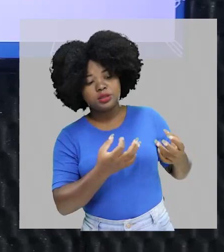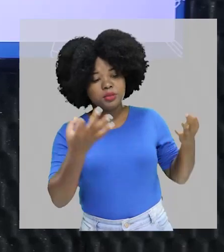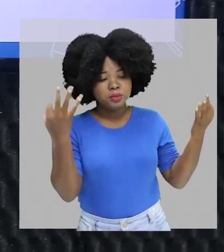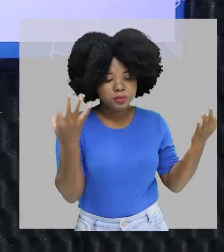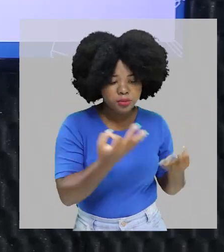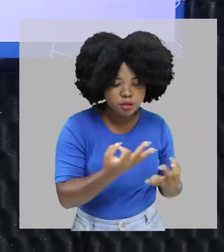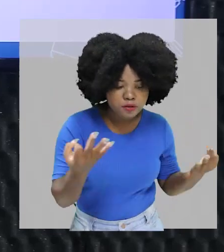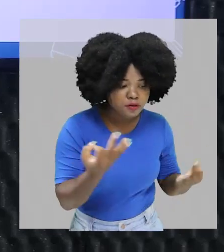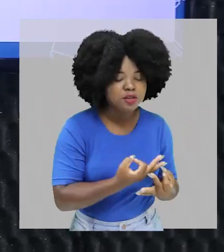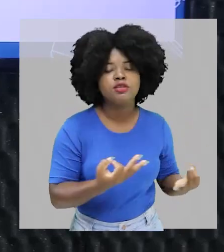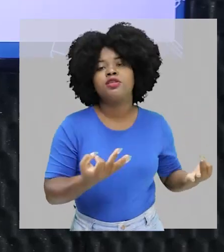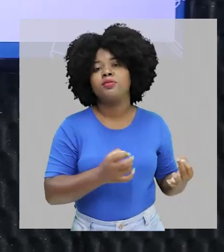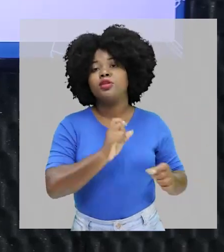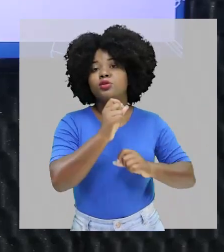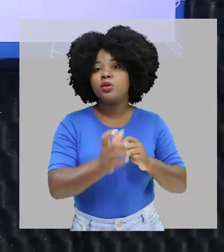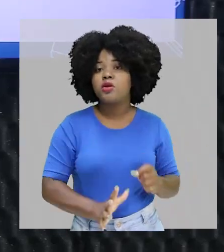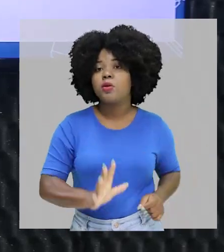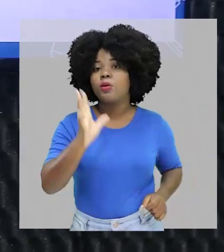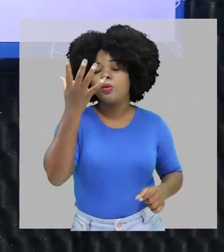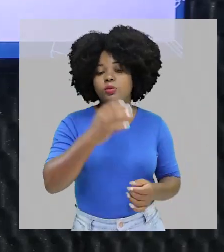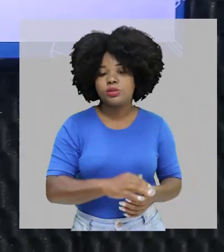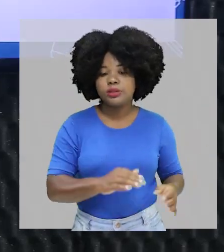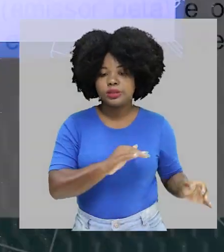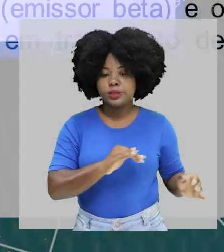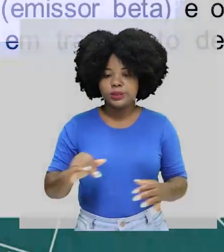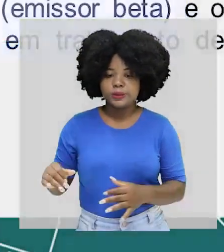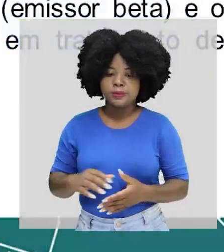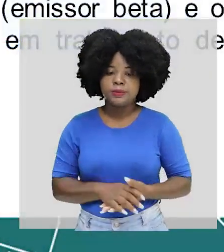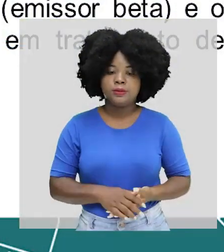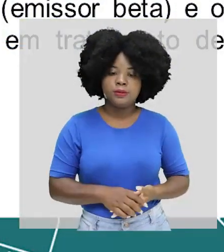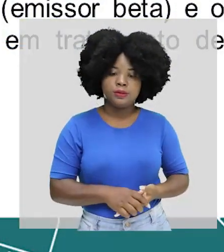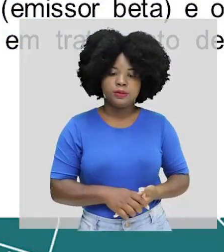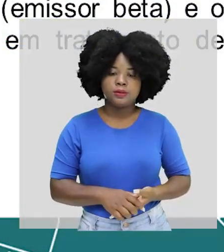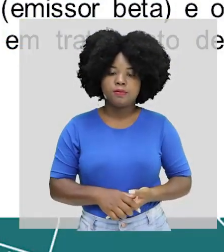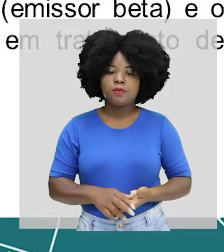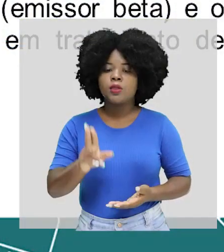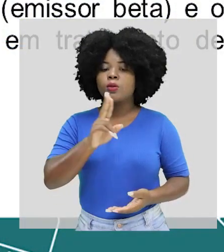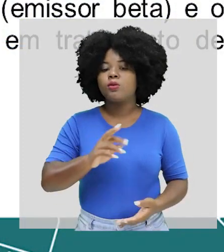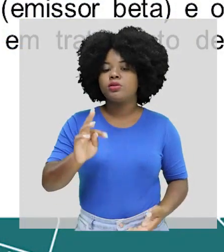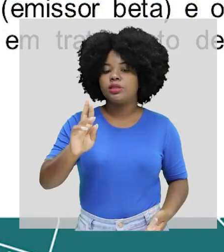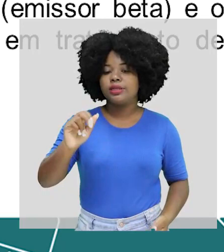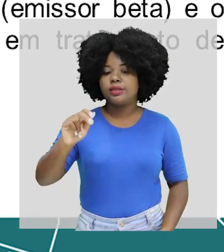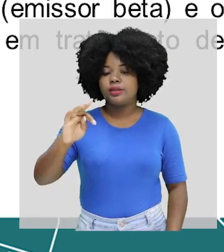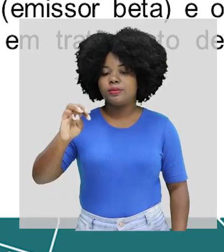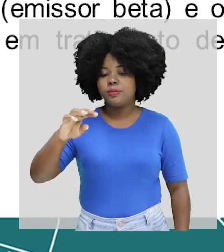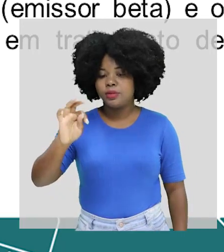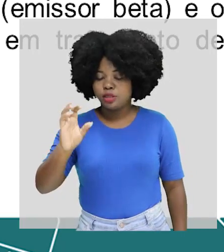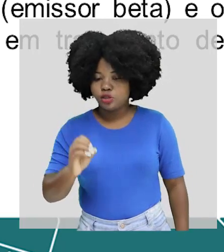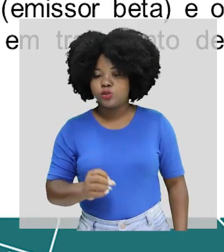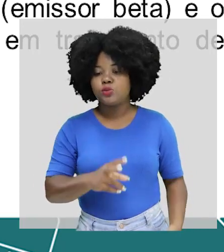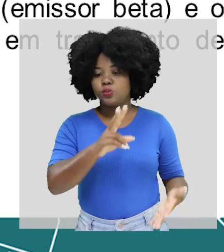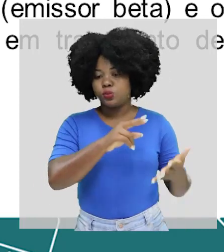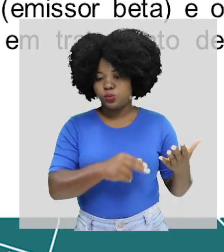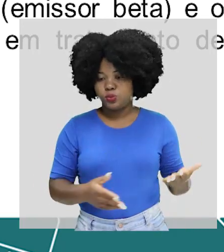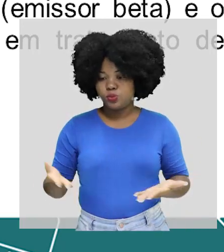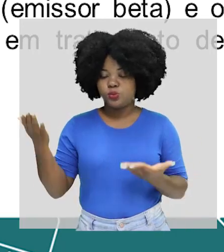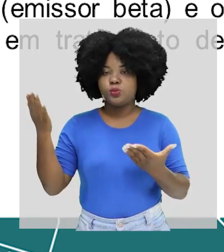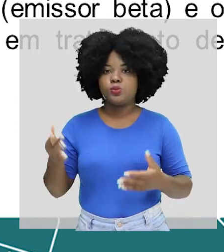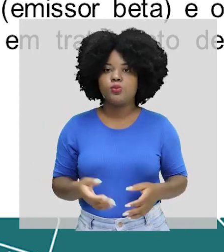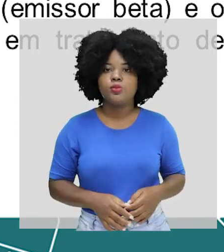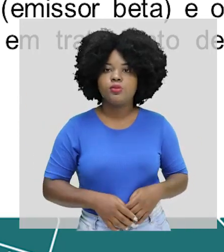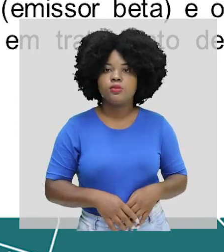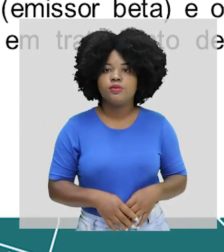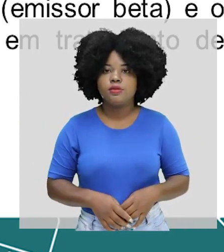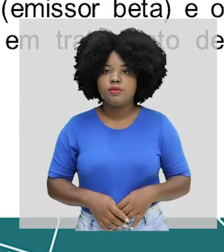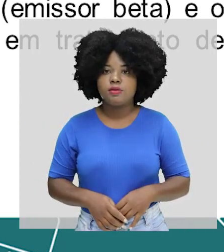perfeito, o mais correto possível. E o uso em tratamentos. Então, nesse caso, os